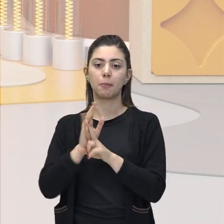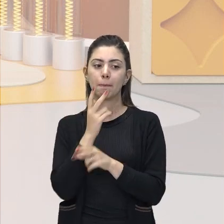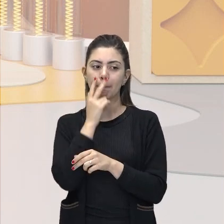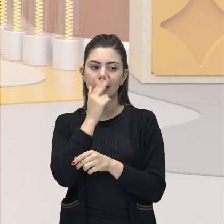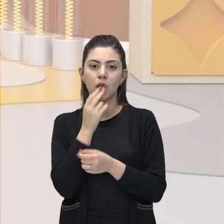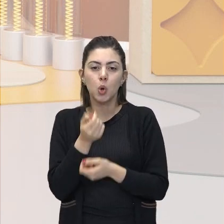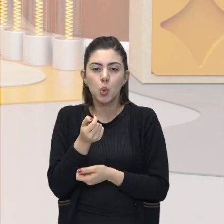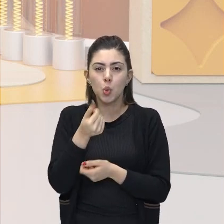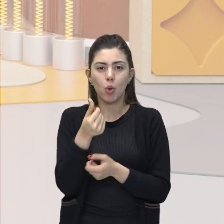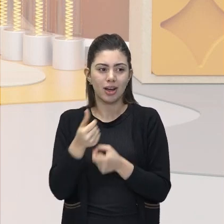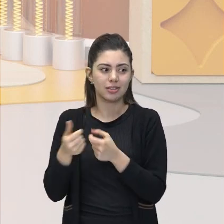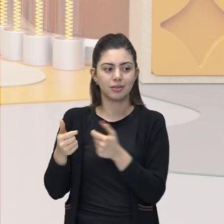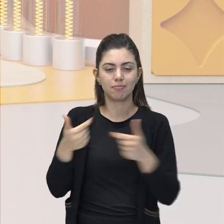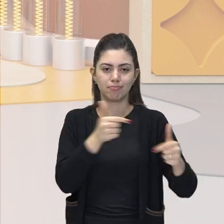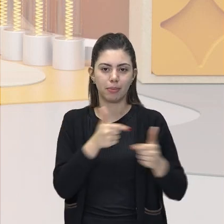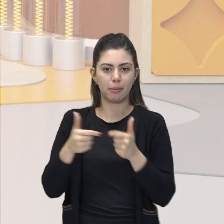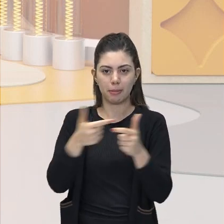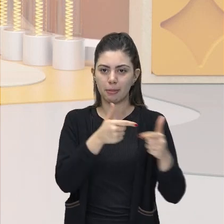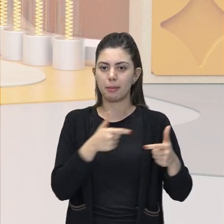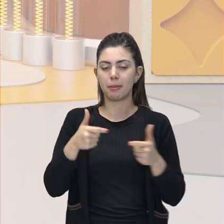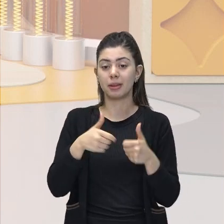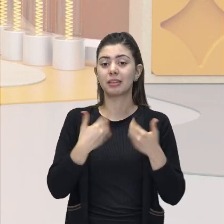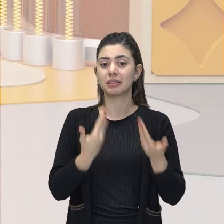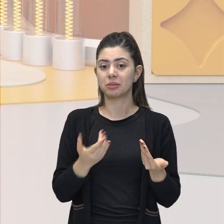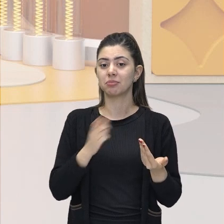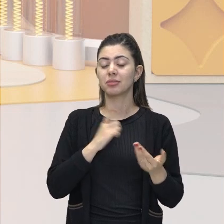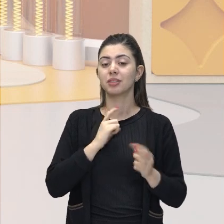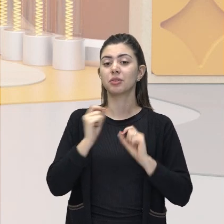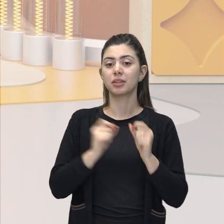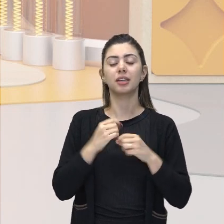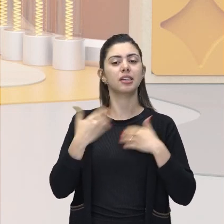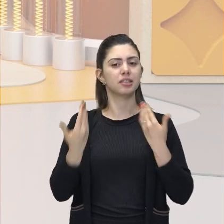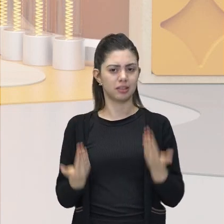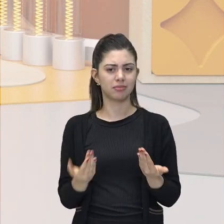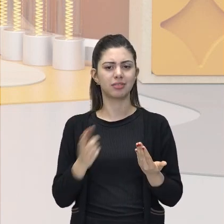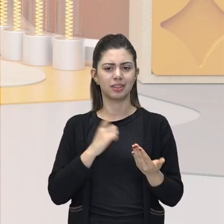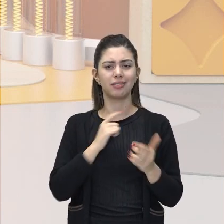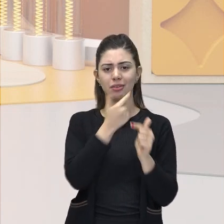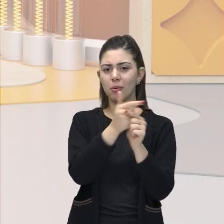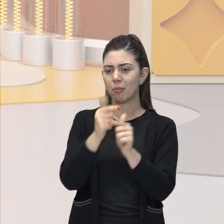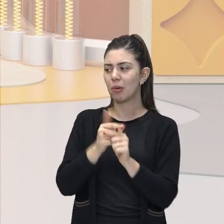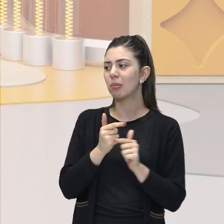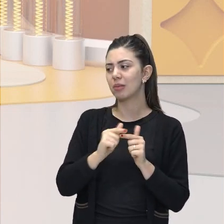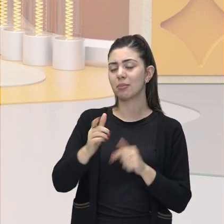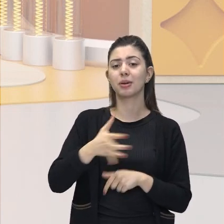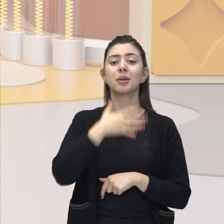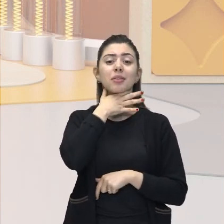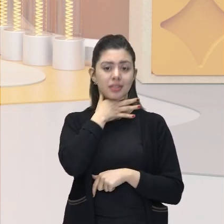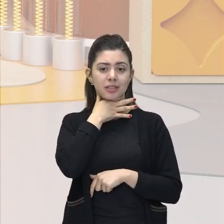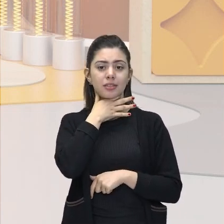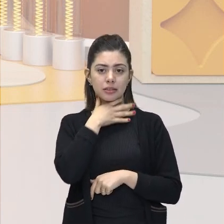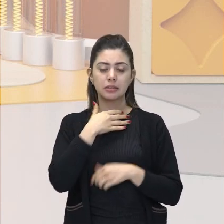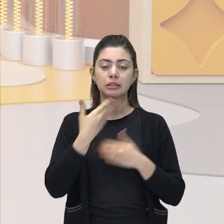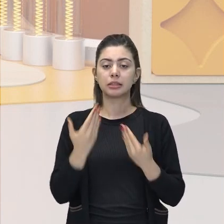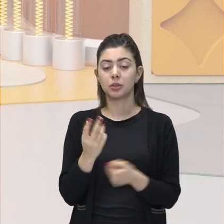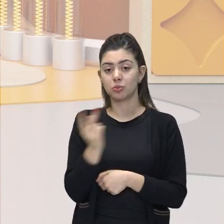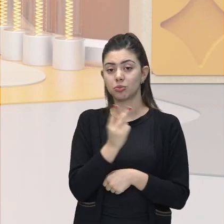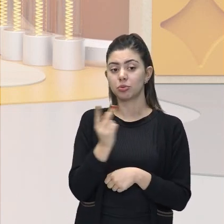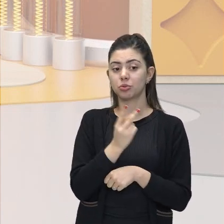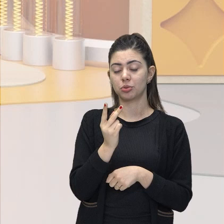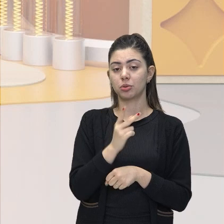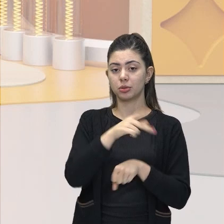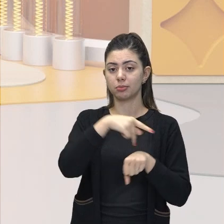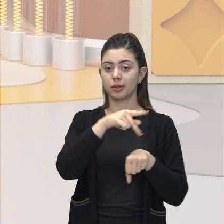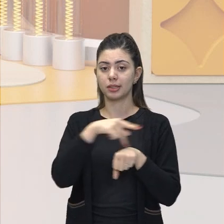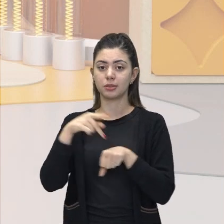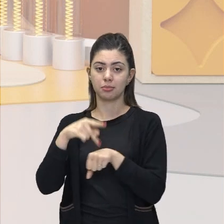mais direto, tá? A gente teve uma crise, a crise dos mísseis em Cuba, que por muito pouco essas duas superpotências não